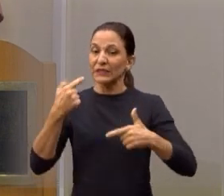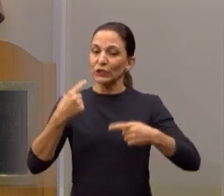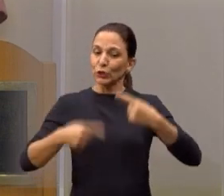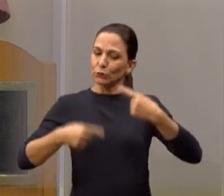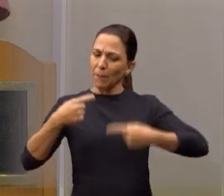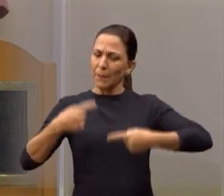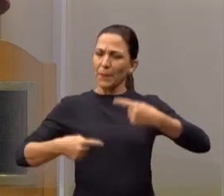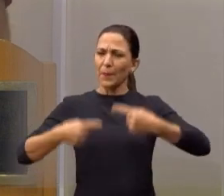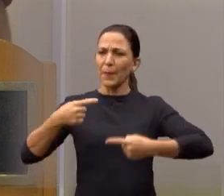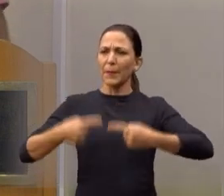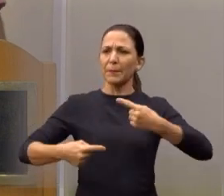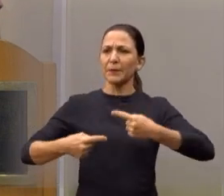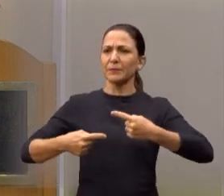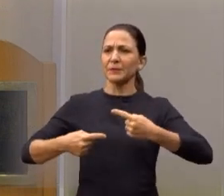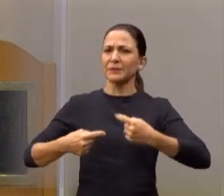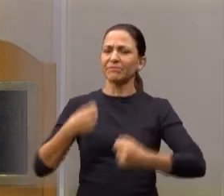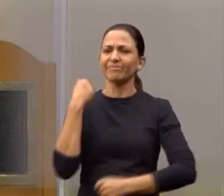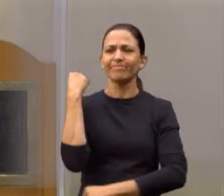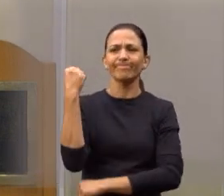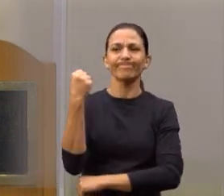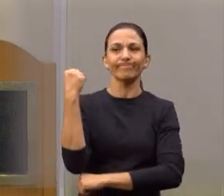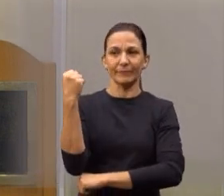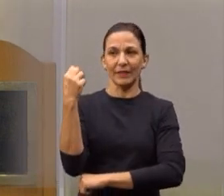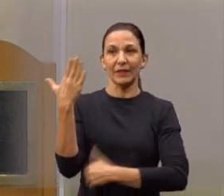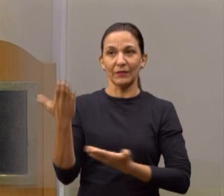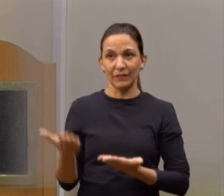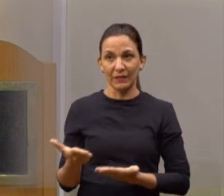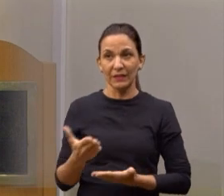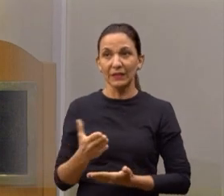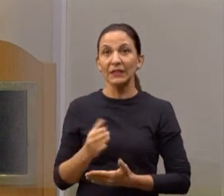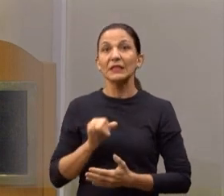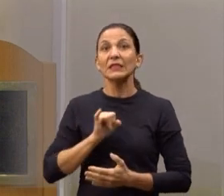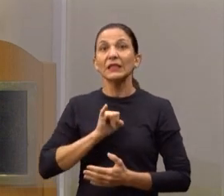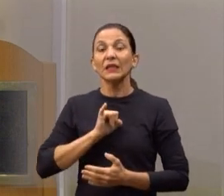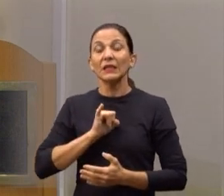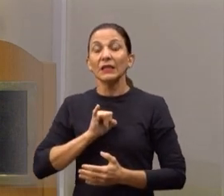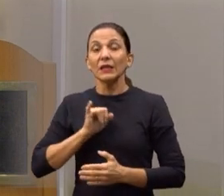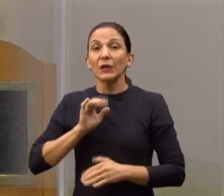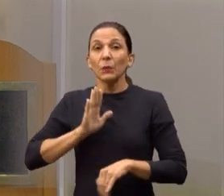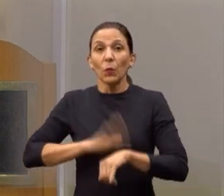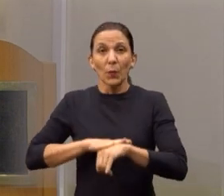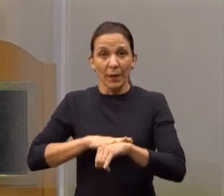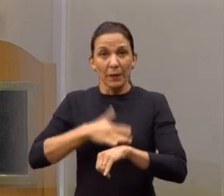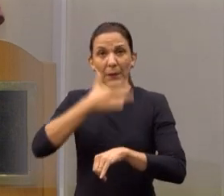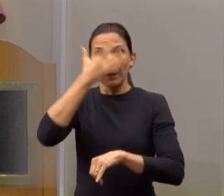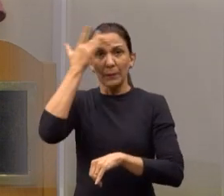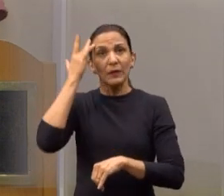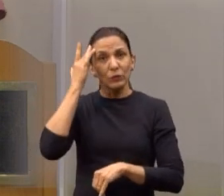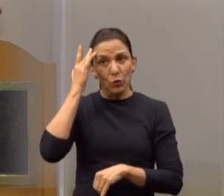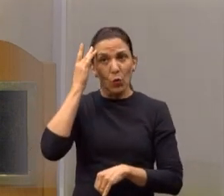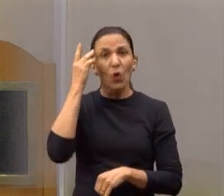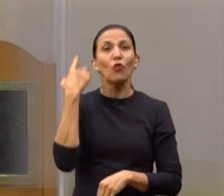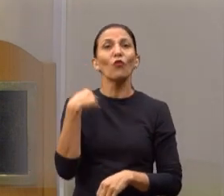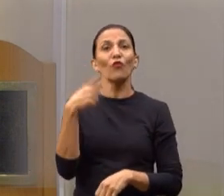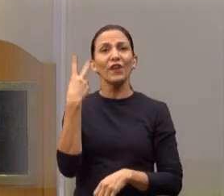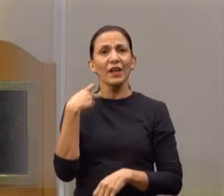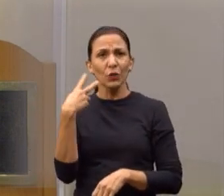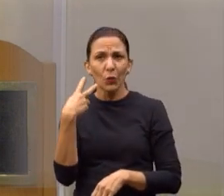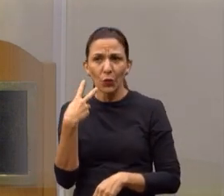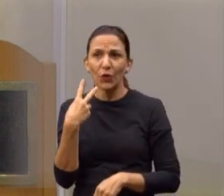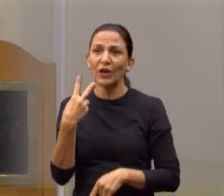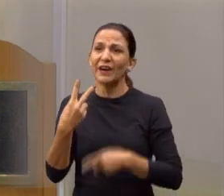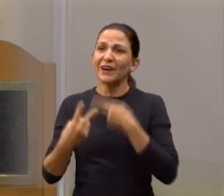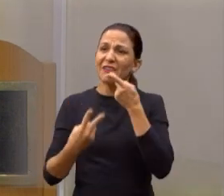discussão em si ela é muito grave quando uma autoridade pública Presidente coloca